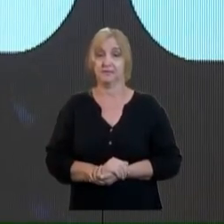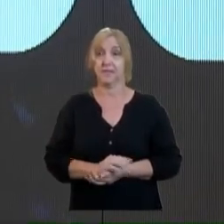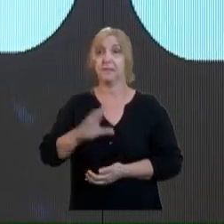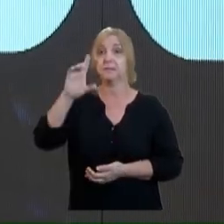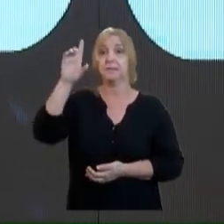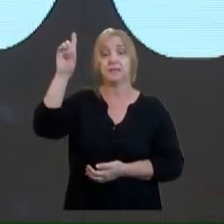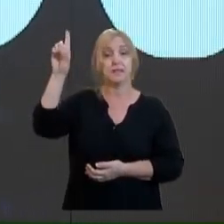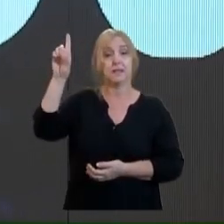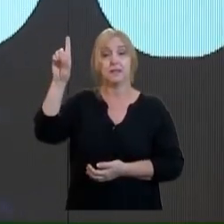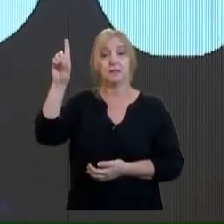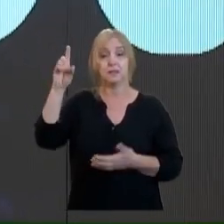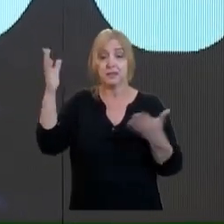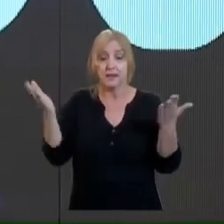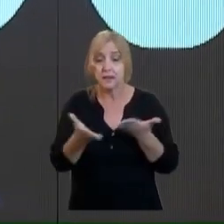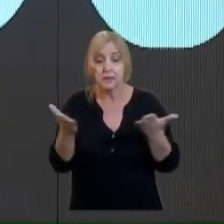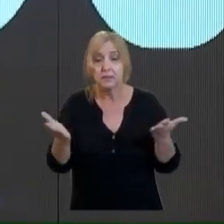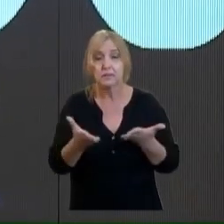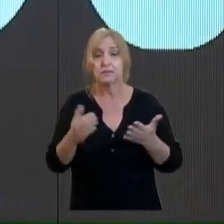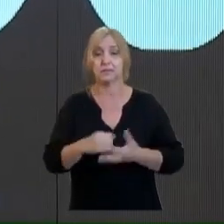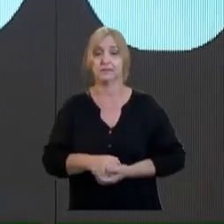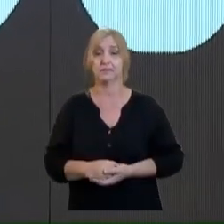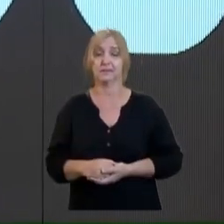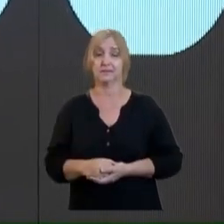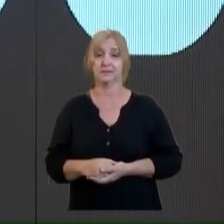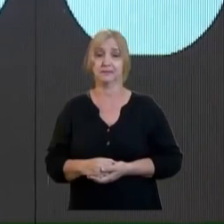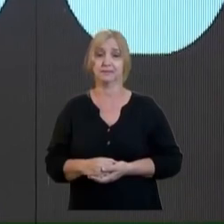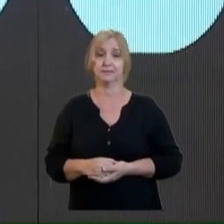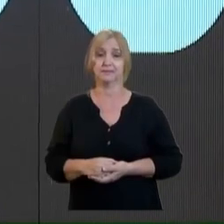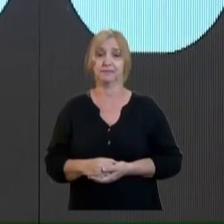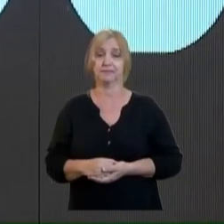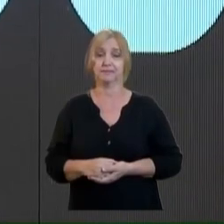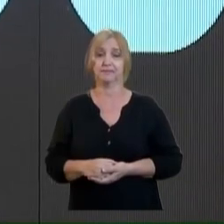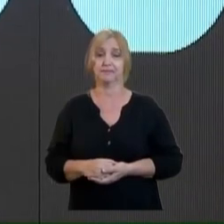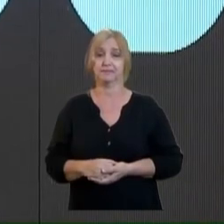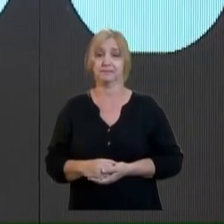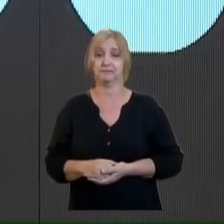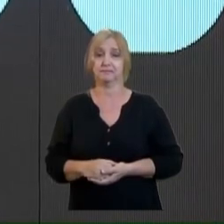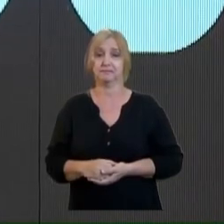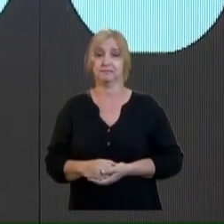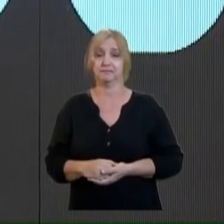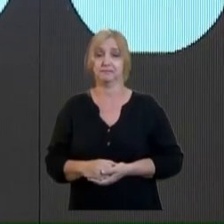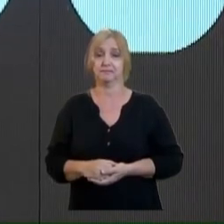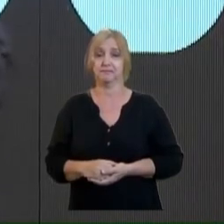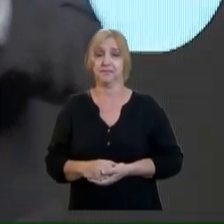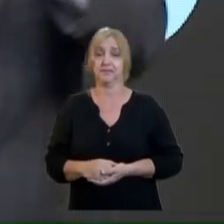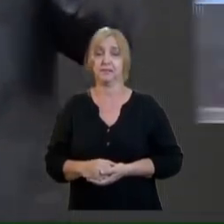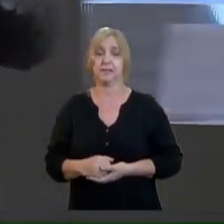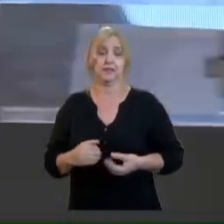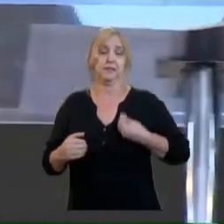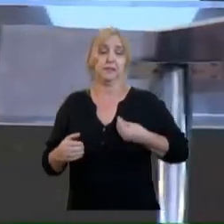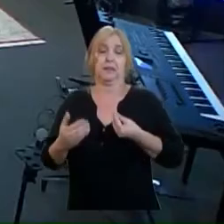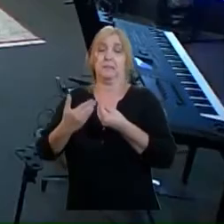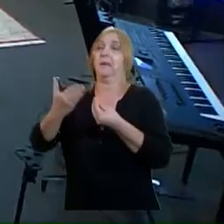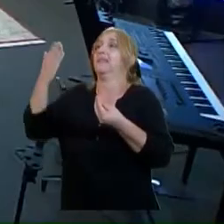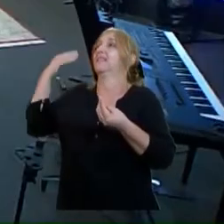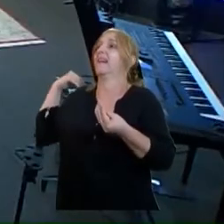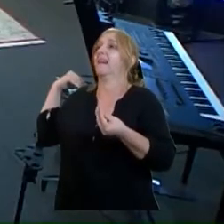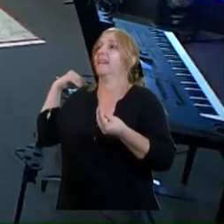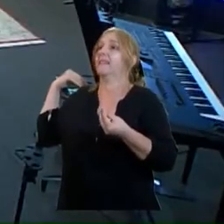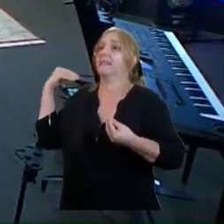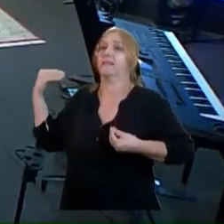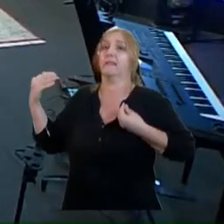Para Deus é o presente, é o presente. Para Ele não existe passado,